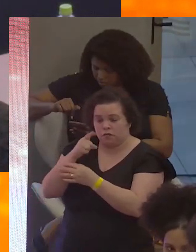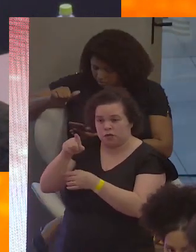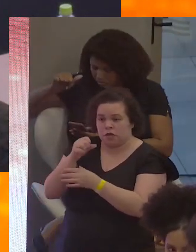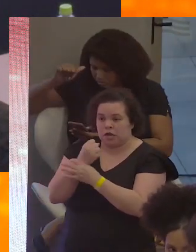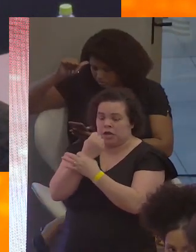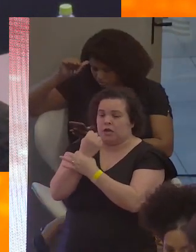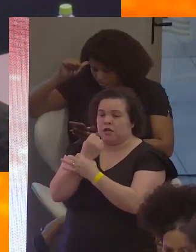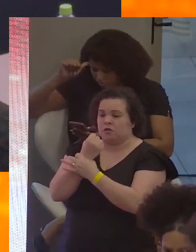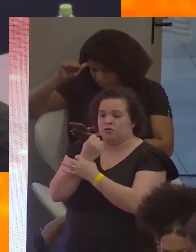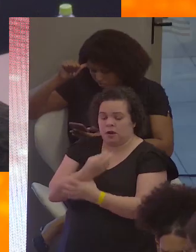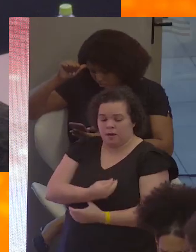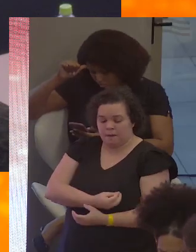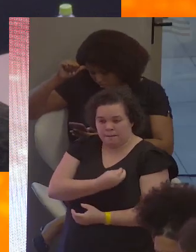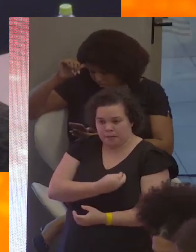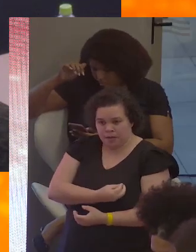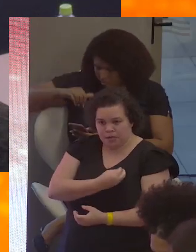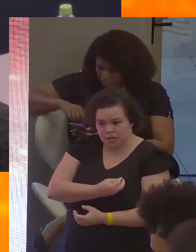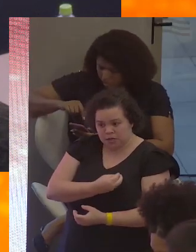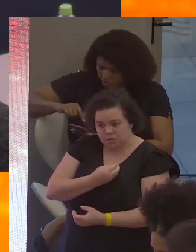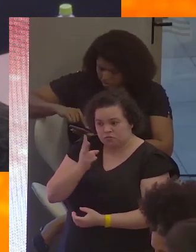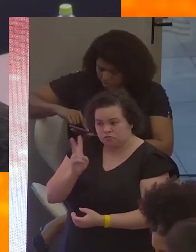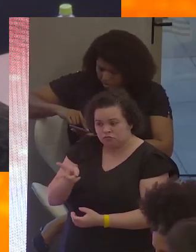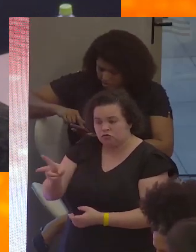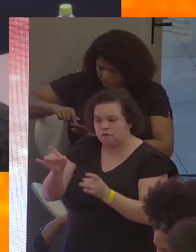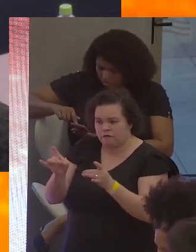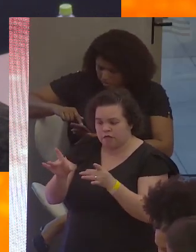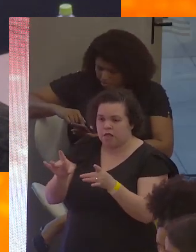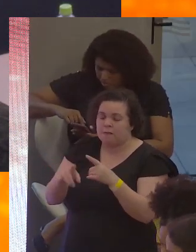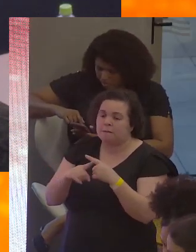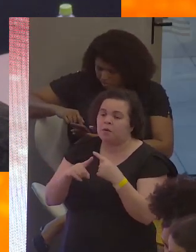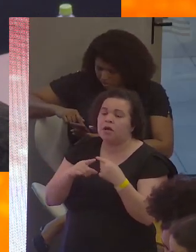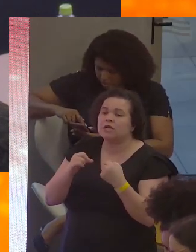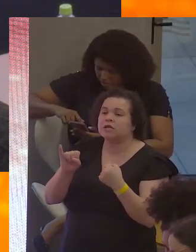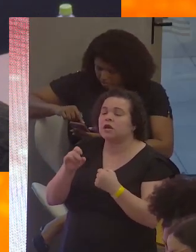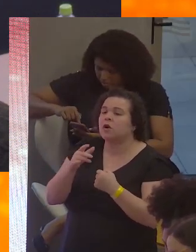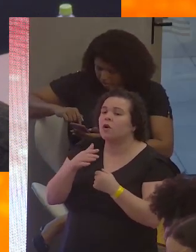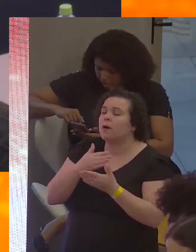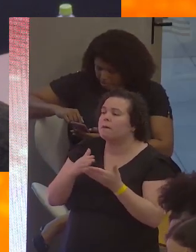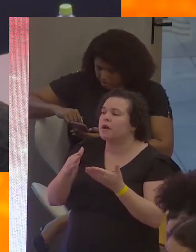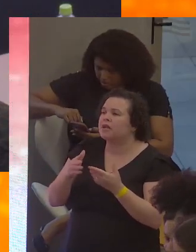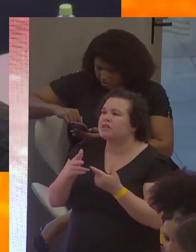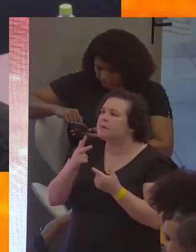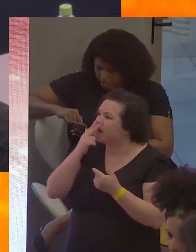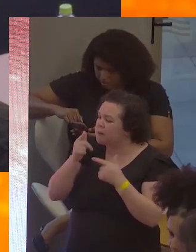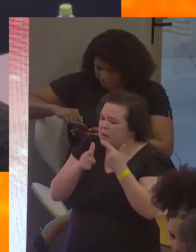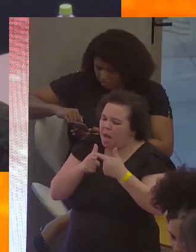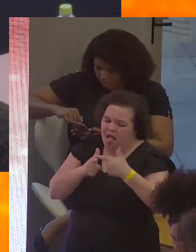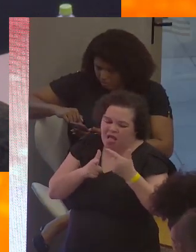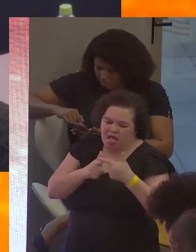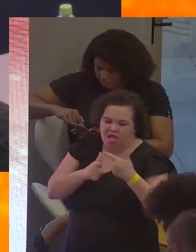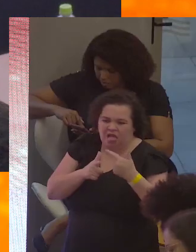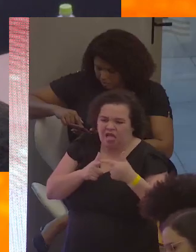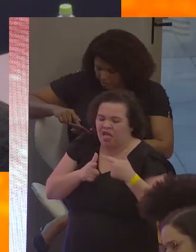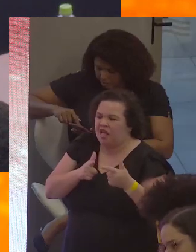a própria presença no mercado dele. Porque se você começar a ter produto com muito problema, com muita